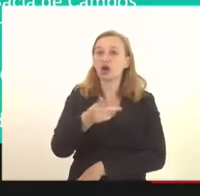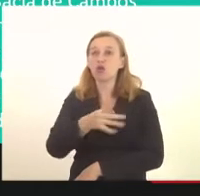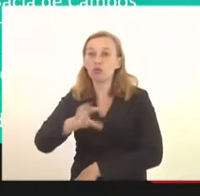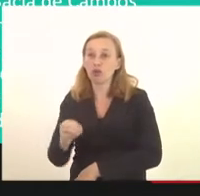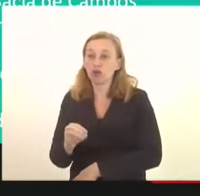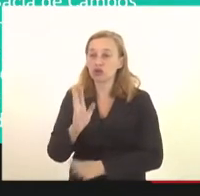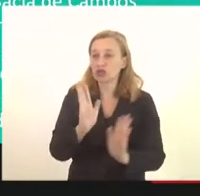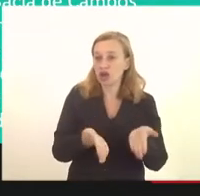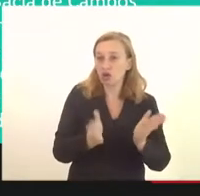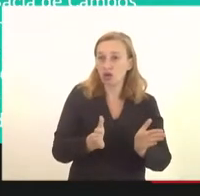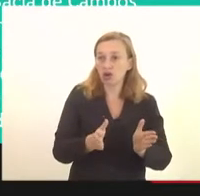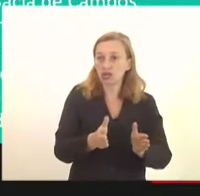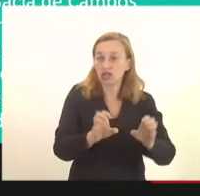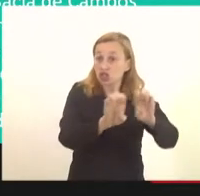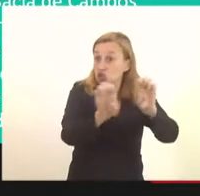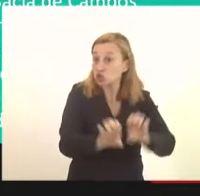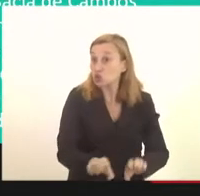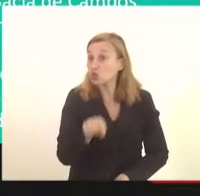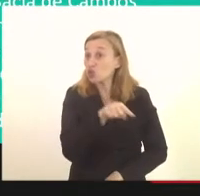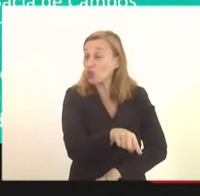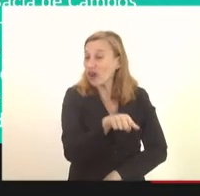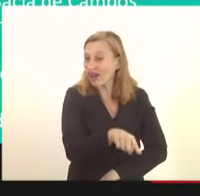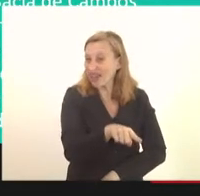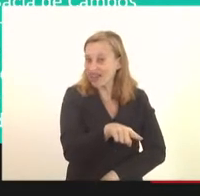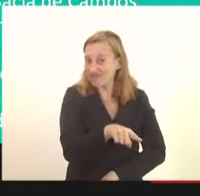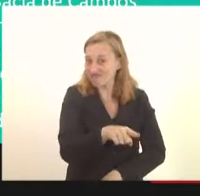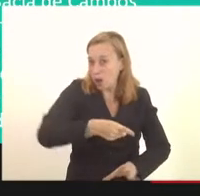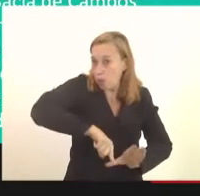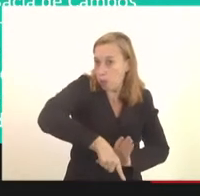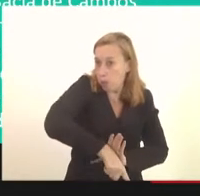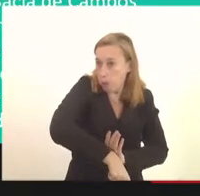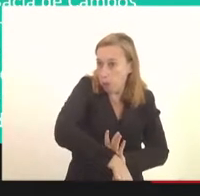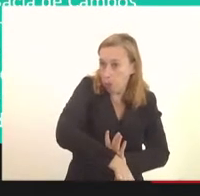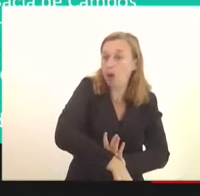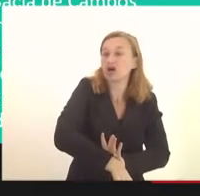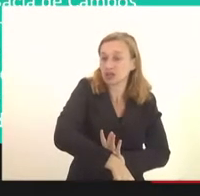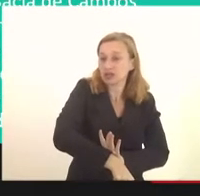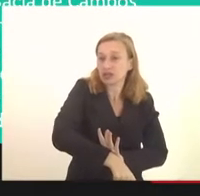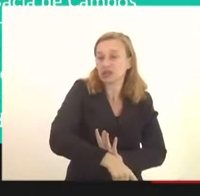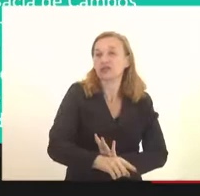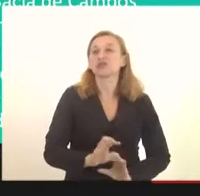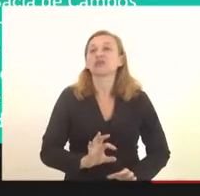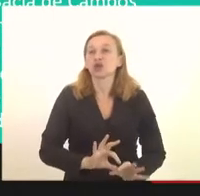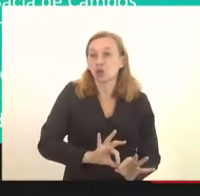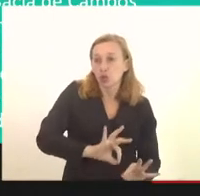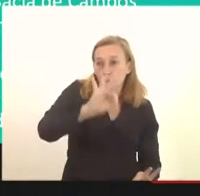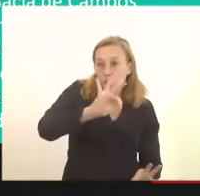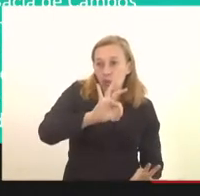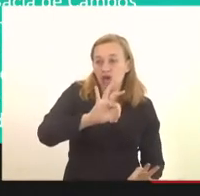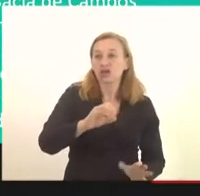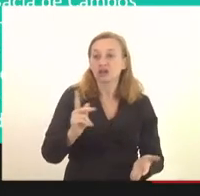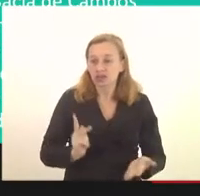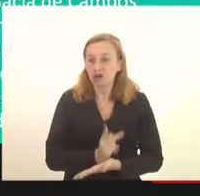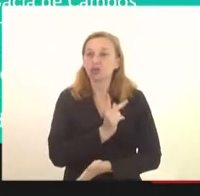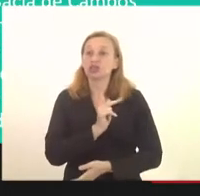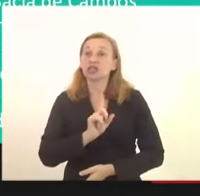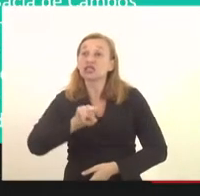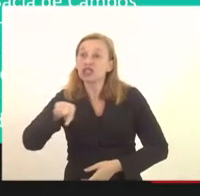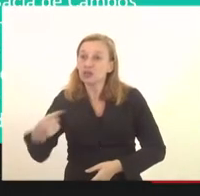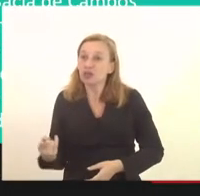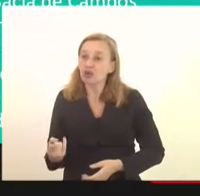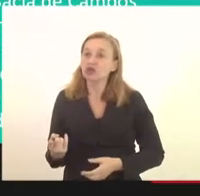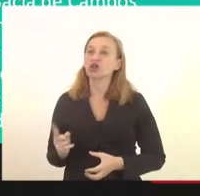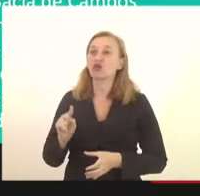perfurado nessa estrutura aqui, operado pela Total. É isso que a gente está falando, que em outubro a gente espera que ele aconteça. Depois nós vamos